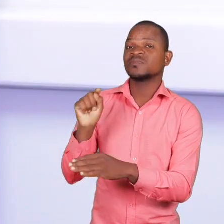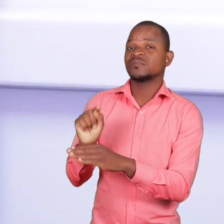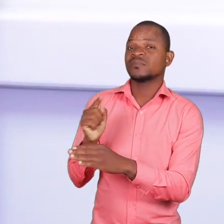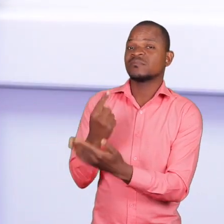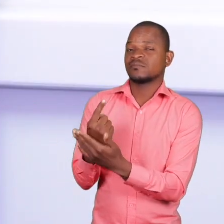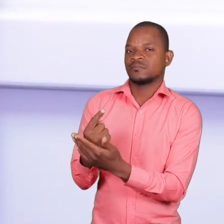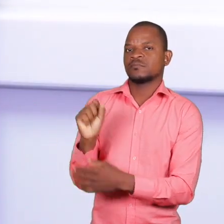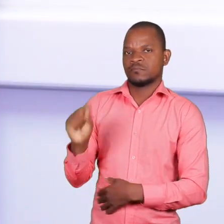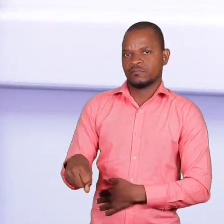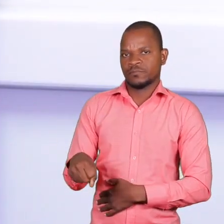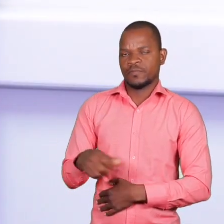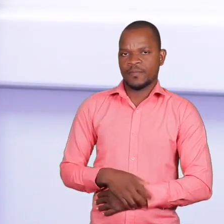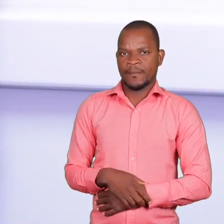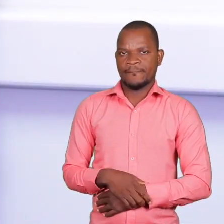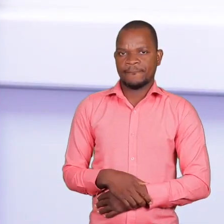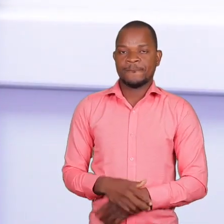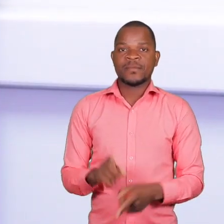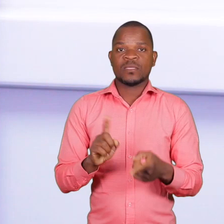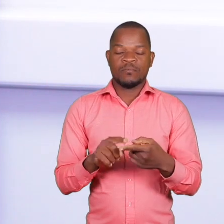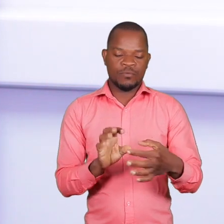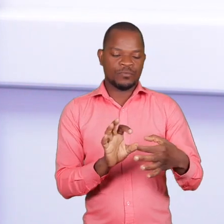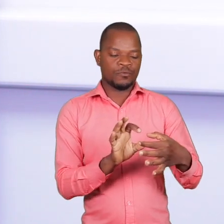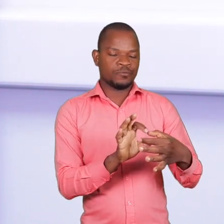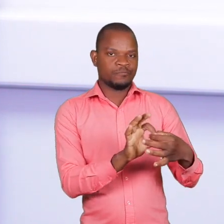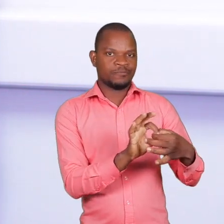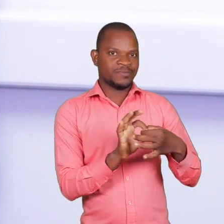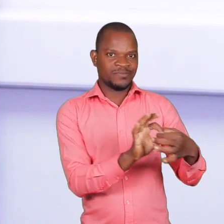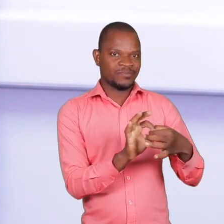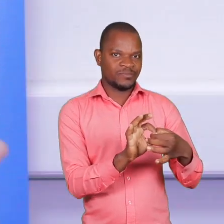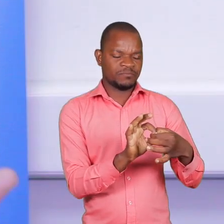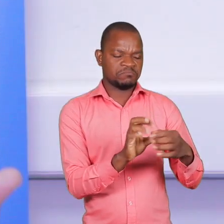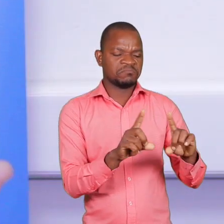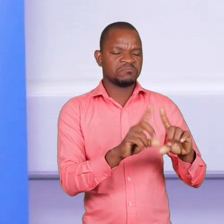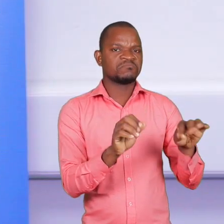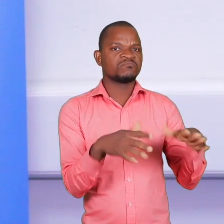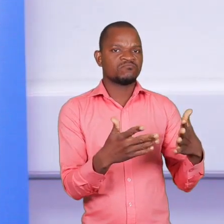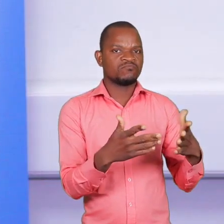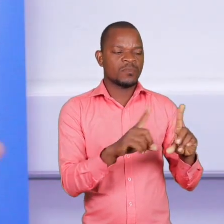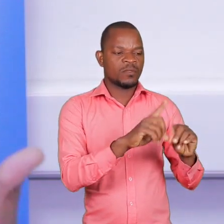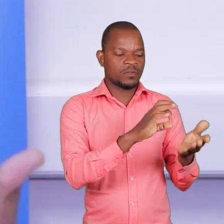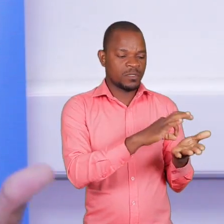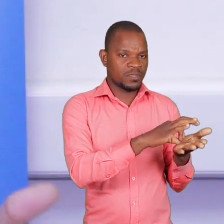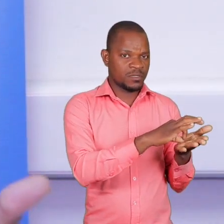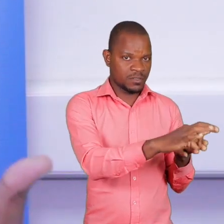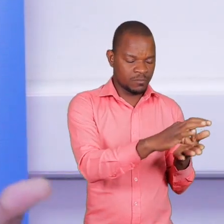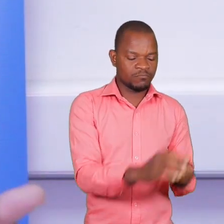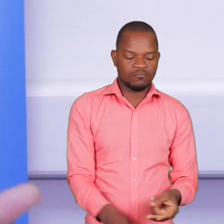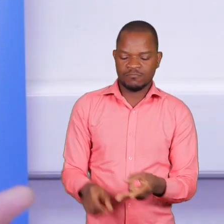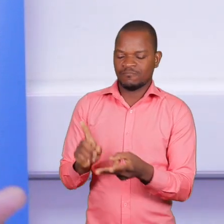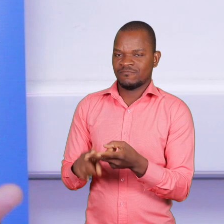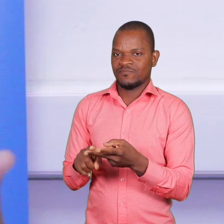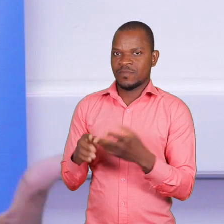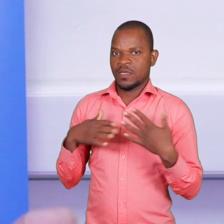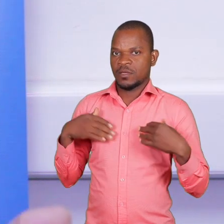A relação que existe entre o saneamento básico e a saúde é que, se a pessoa não tem